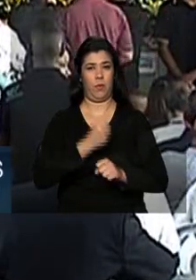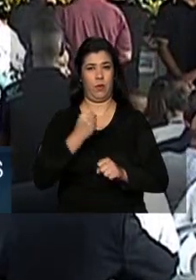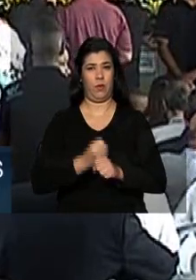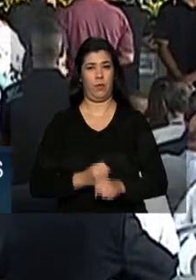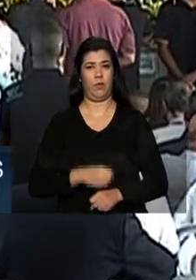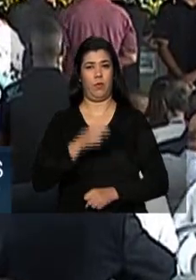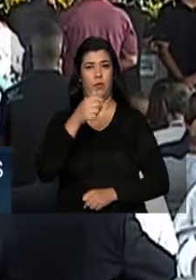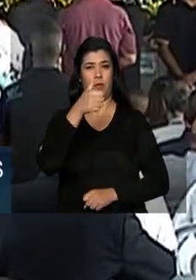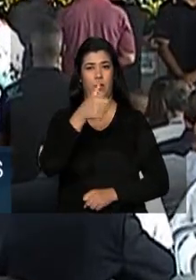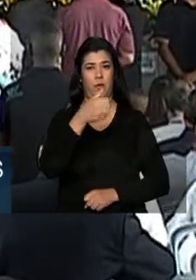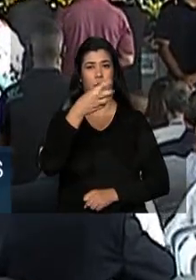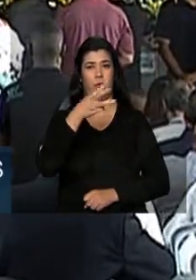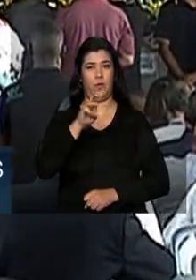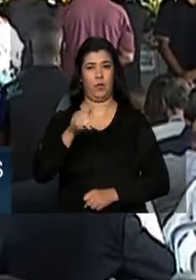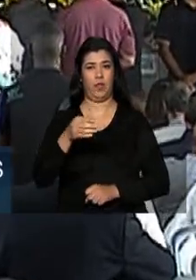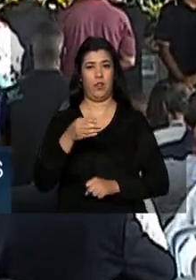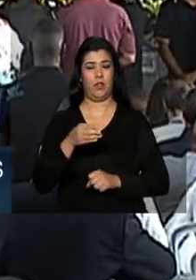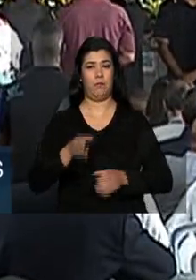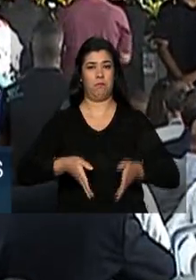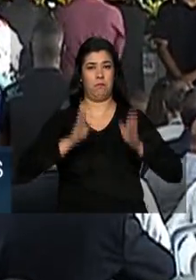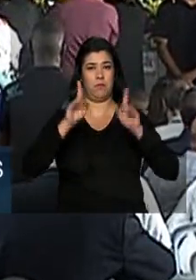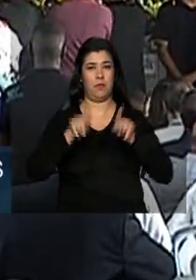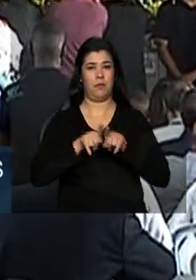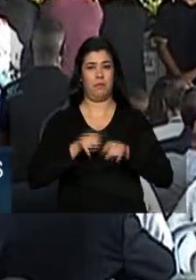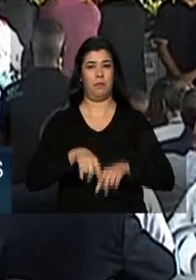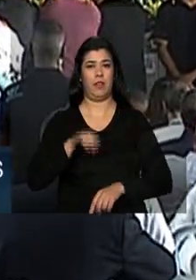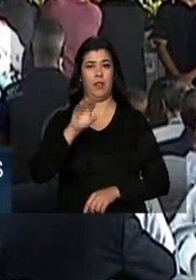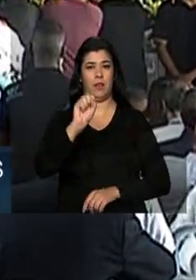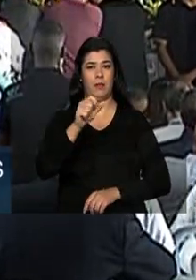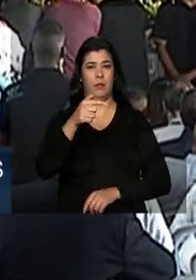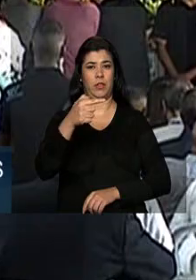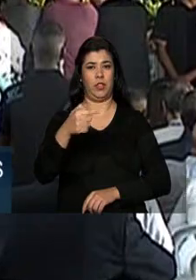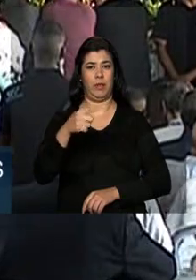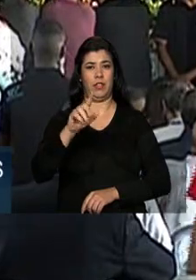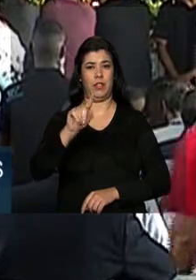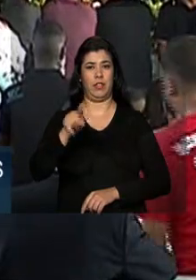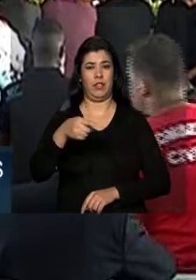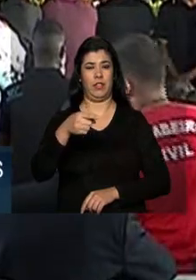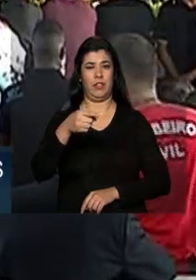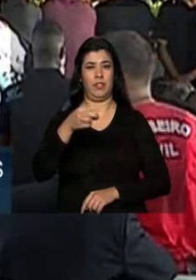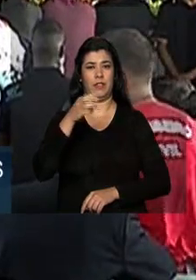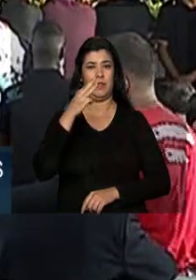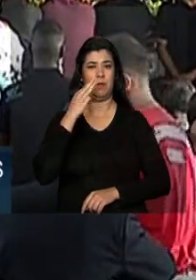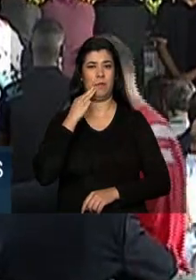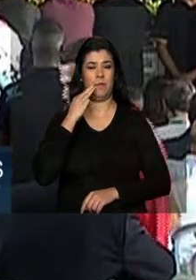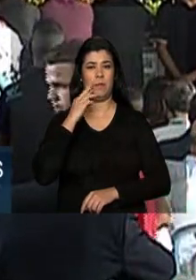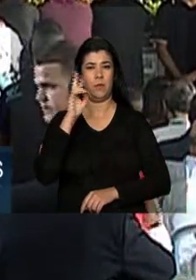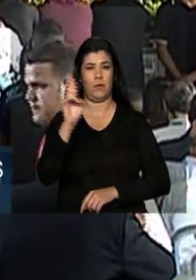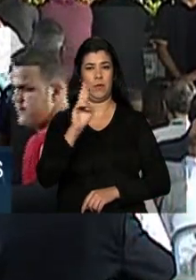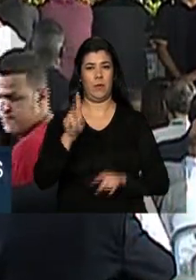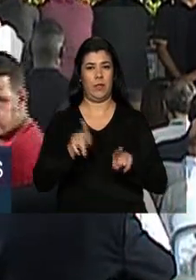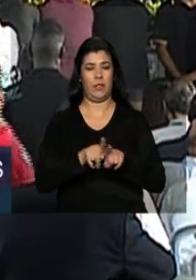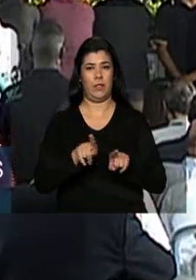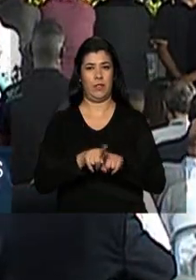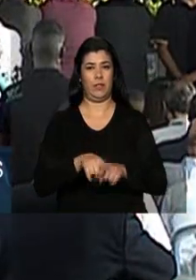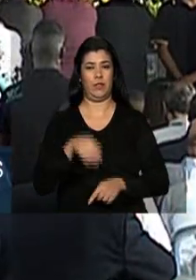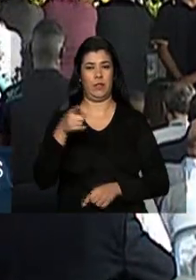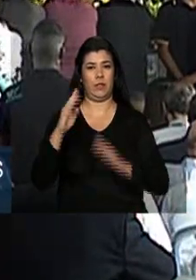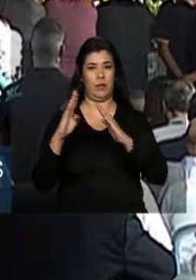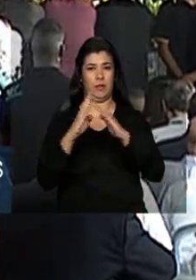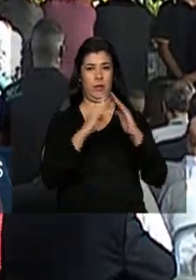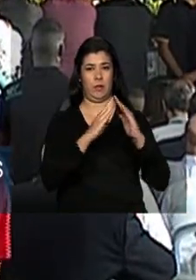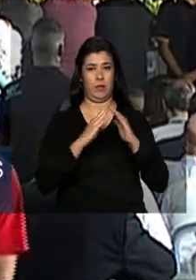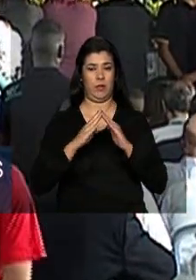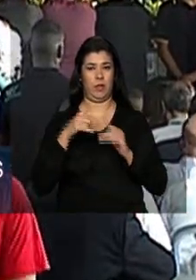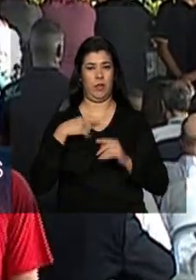desses três empreendimentos mais de 87 milhões e meio de reais. As residências